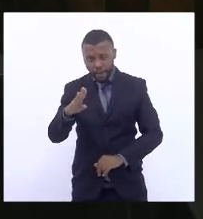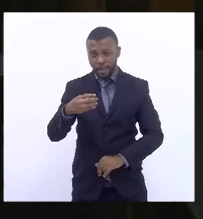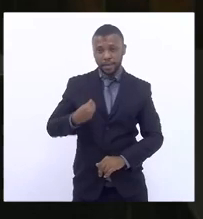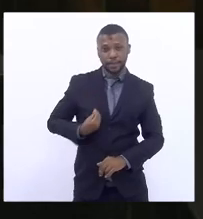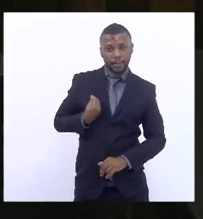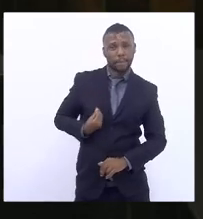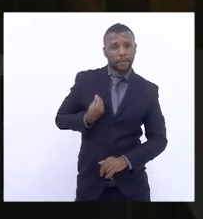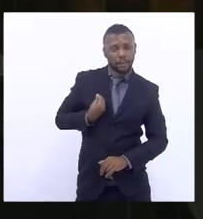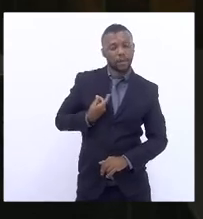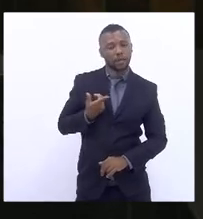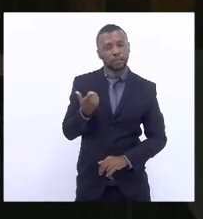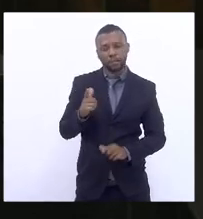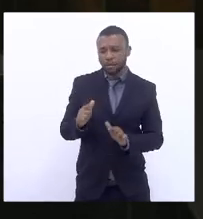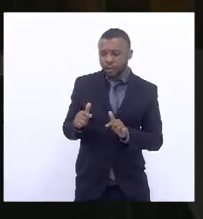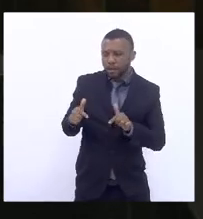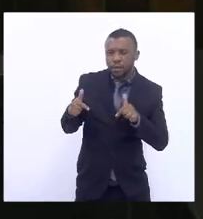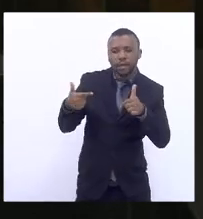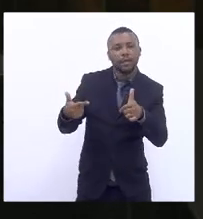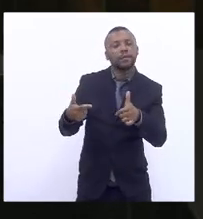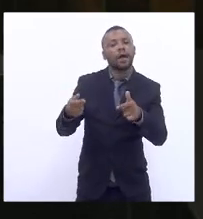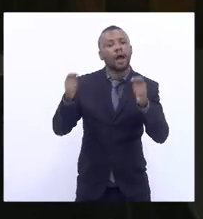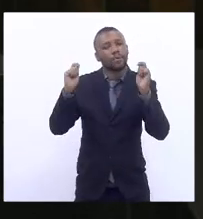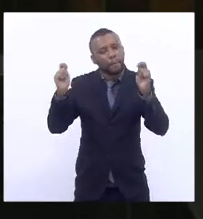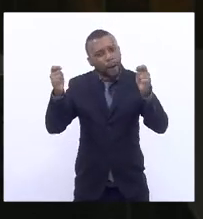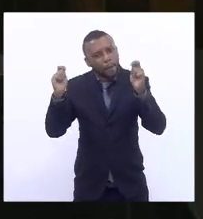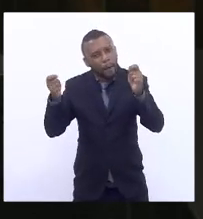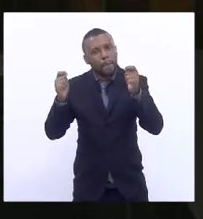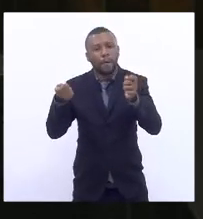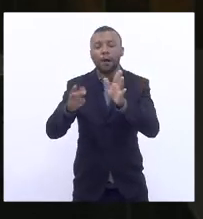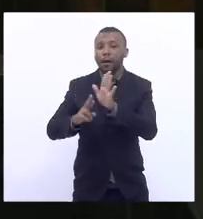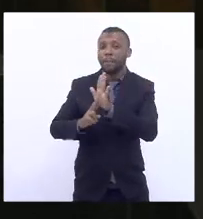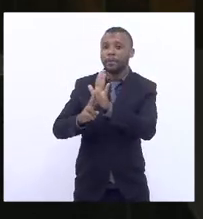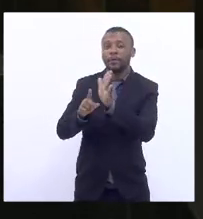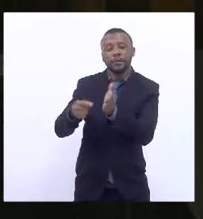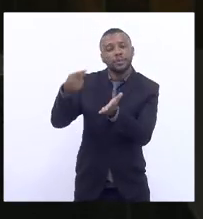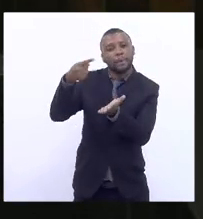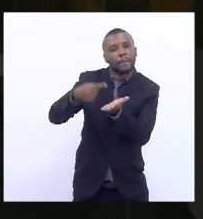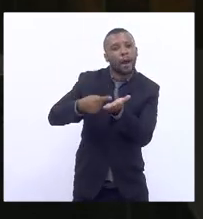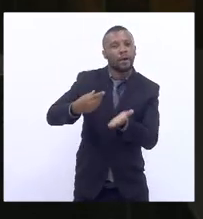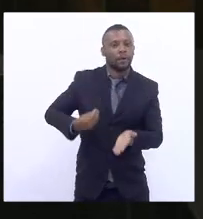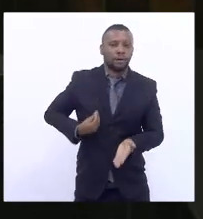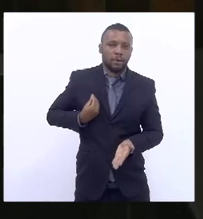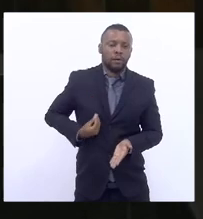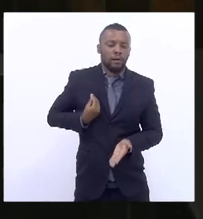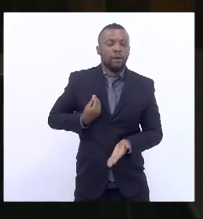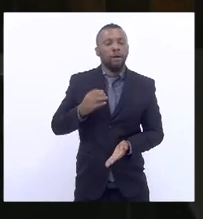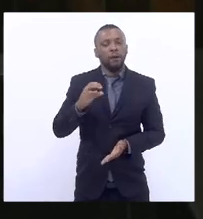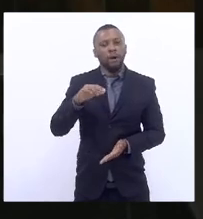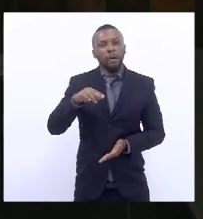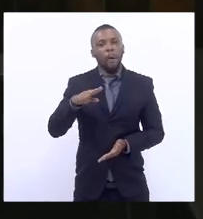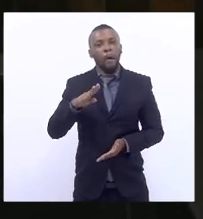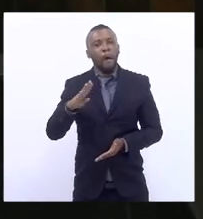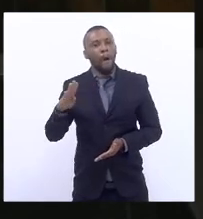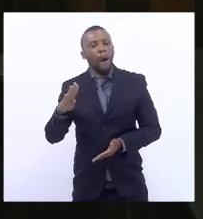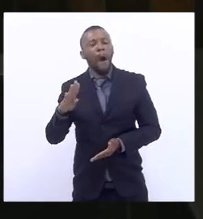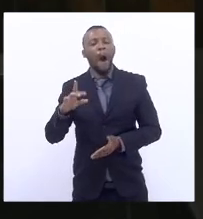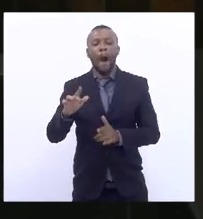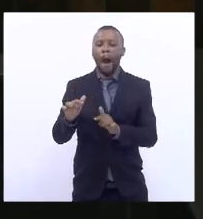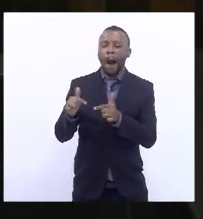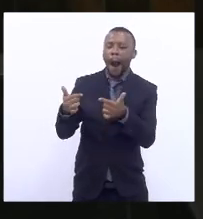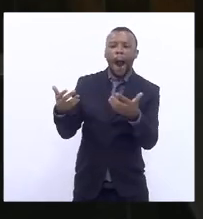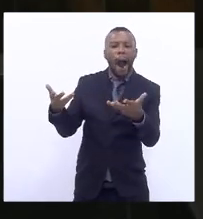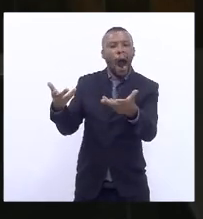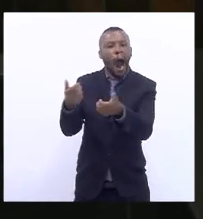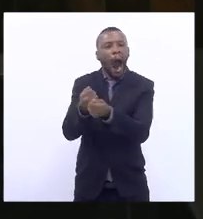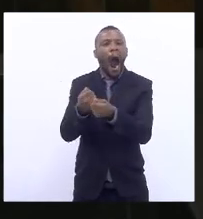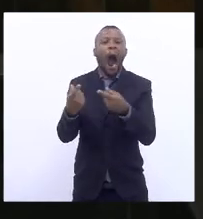estava presente nesse ato, representando também esse pacto pela vida que a CNBB tem feito tão bem, de tal lado